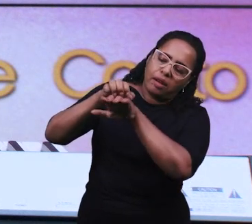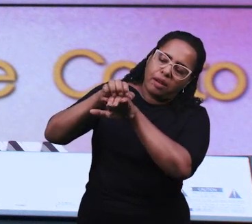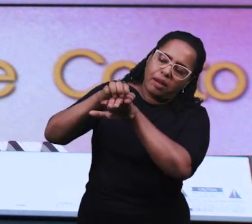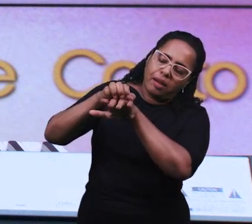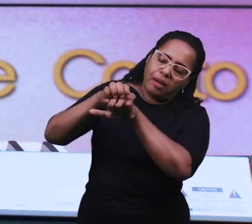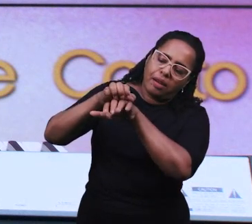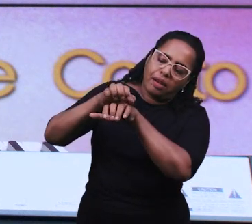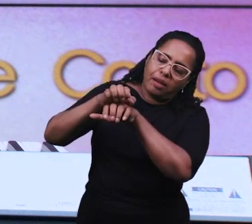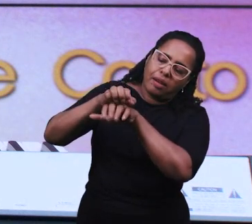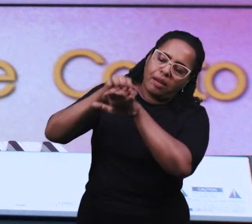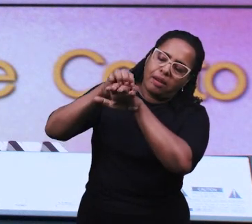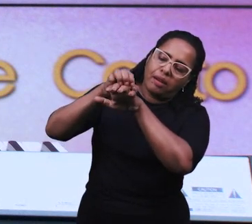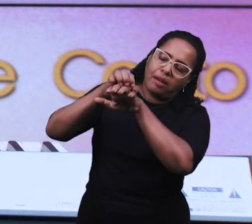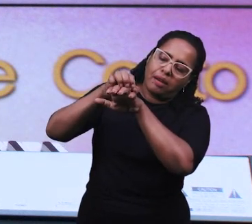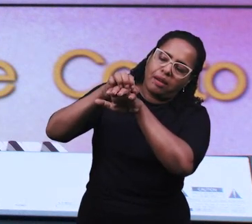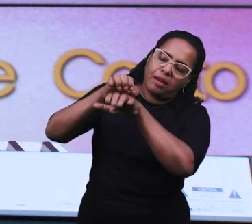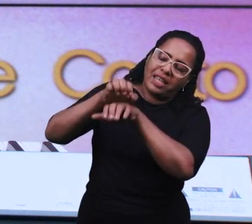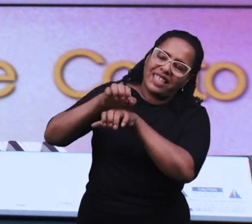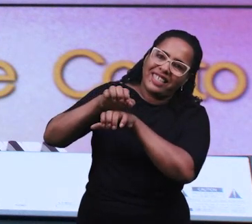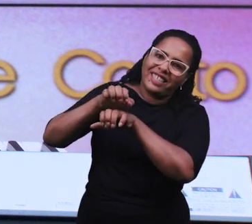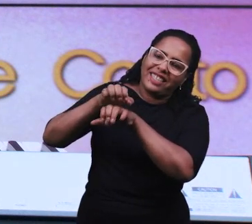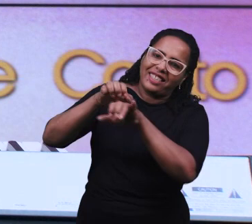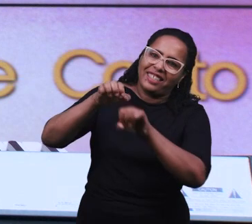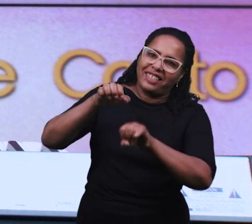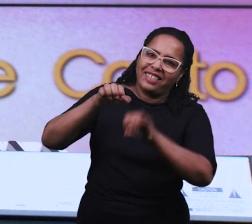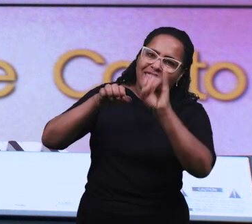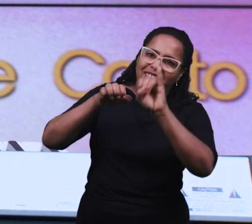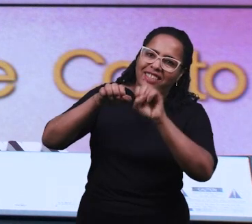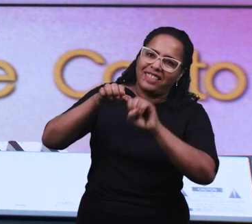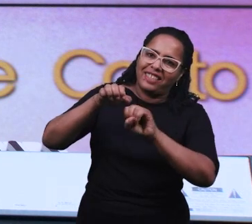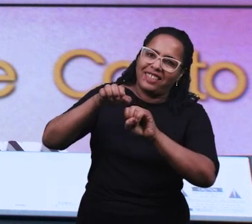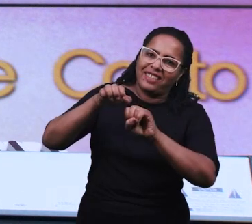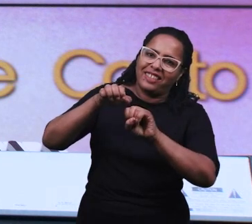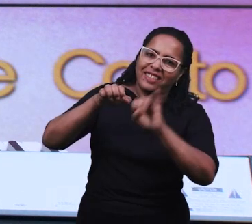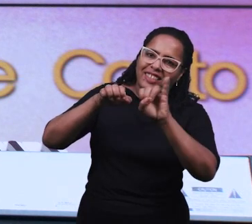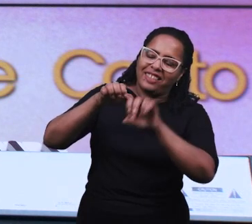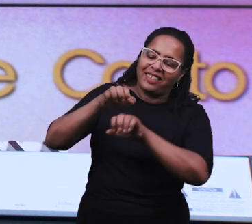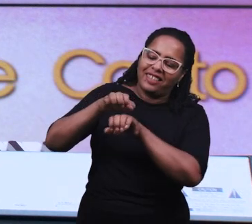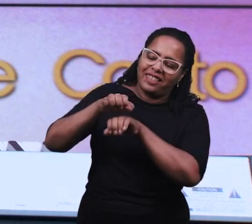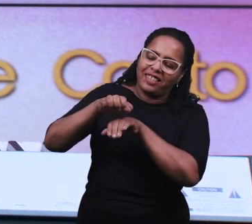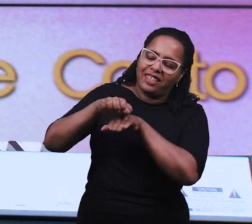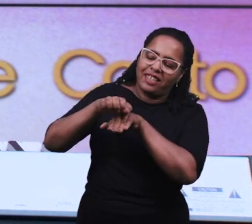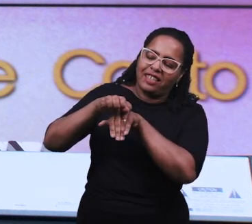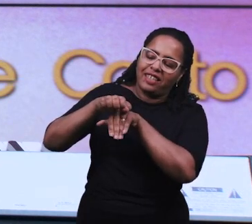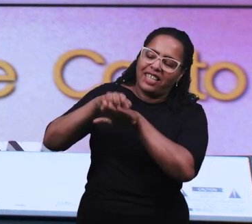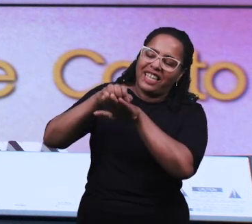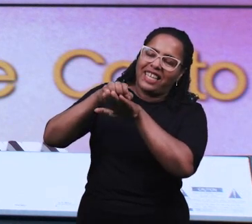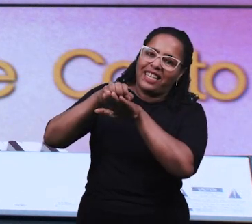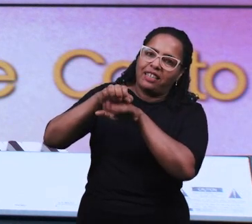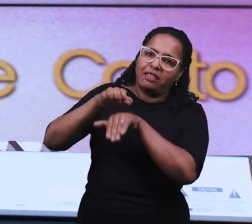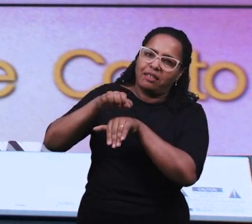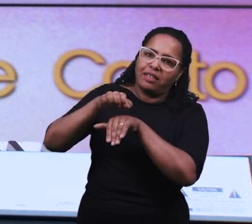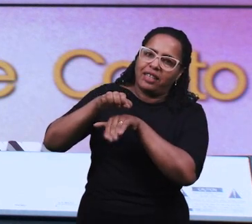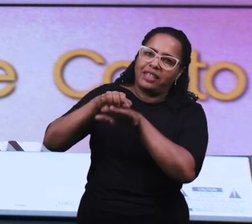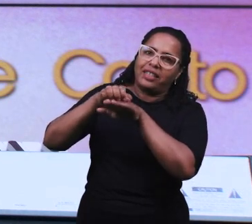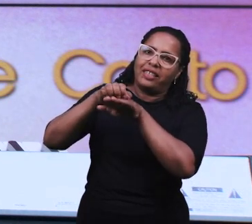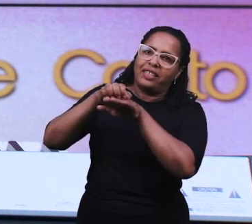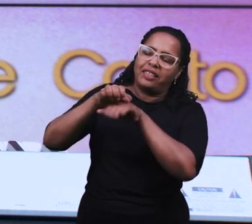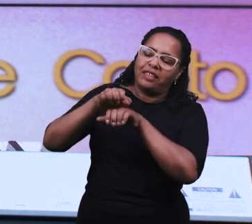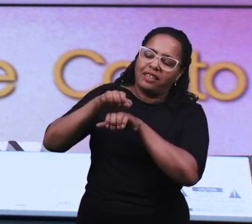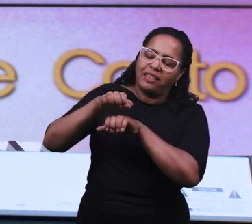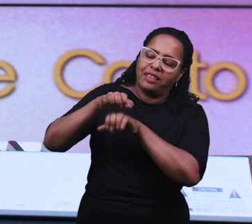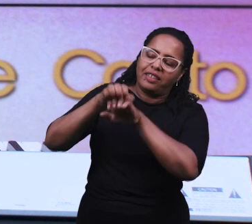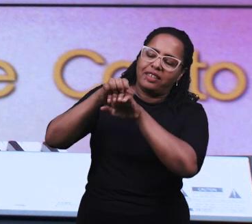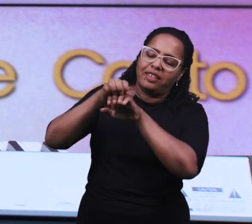no palato duro, no céu da boca. I, I, I, I. Ela está elevada, o dorso